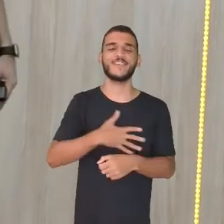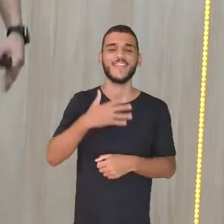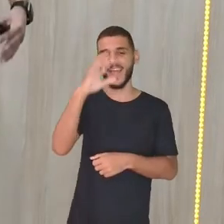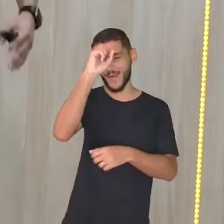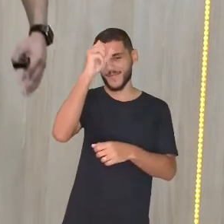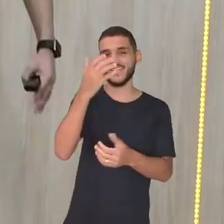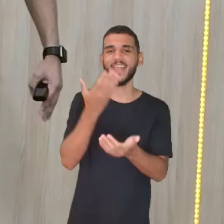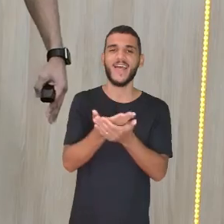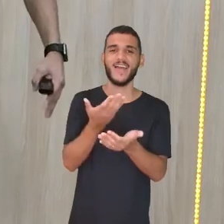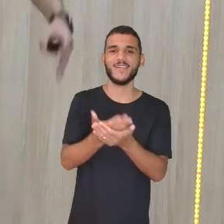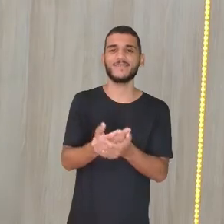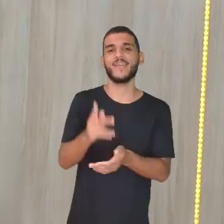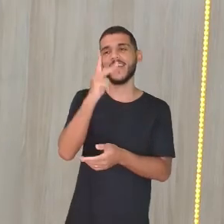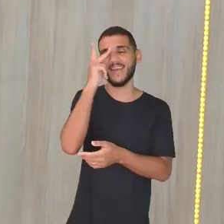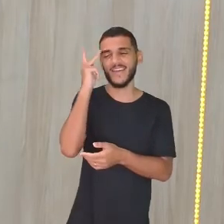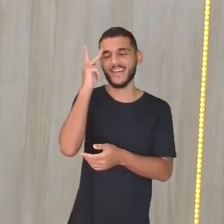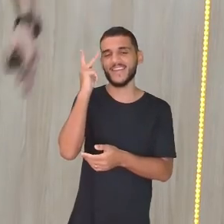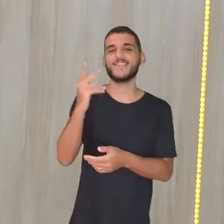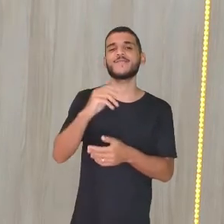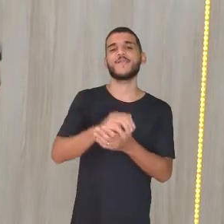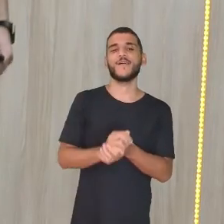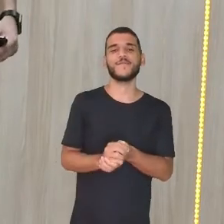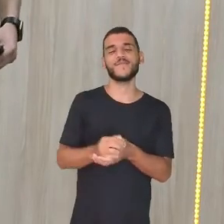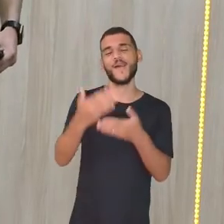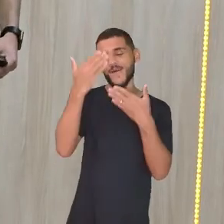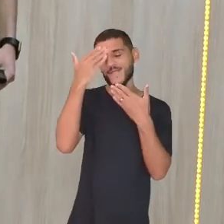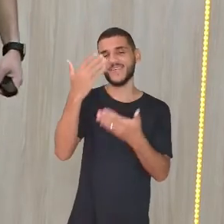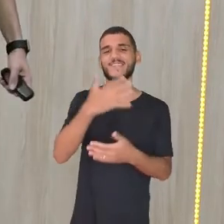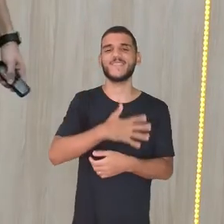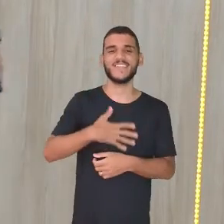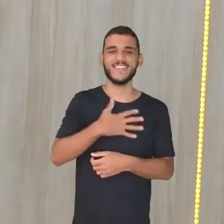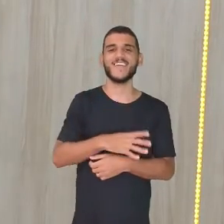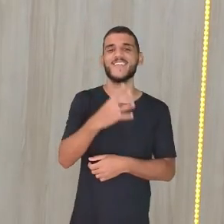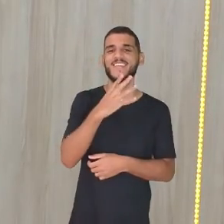aula. Clisman, foi um prazer, meu amigo, lhe conhecer. Esse nome é